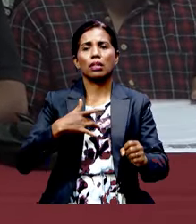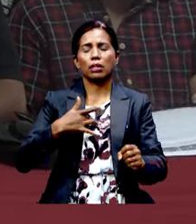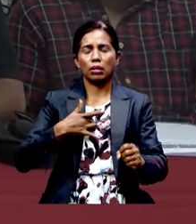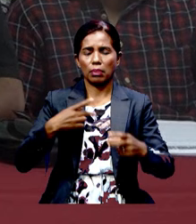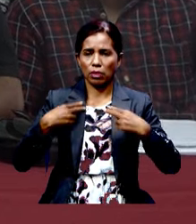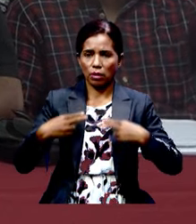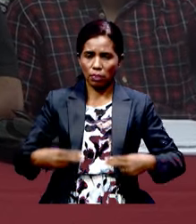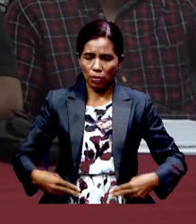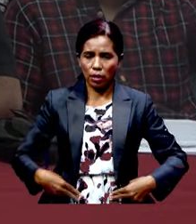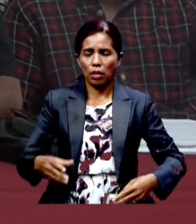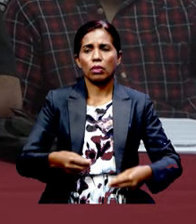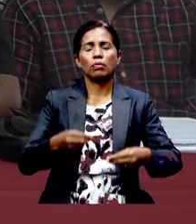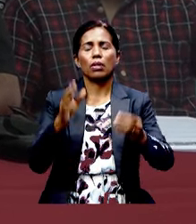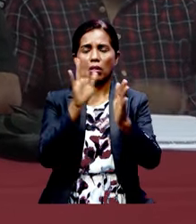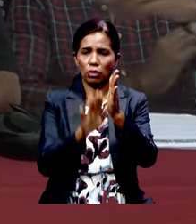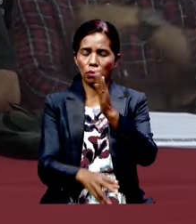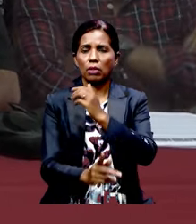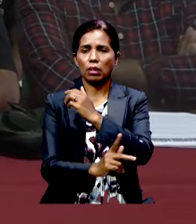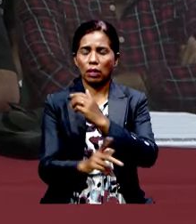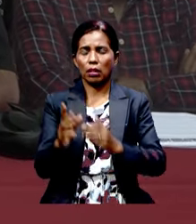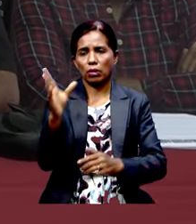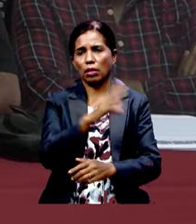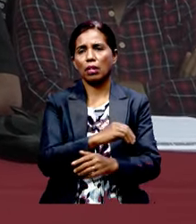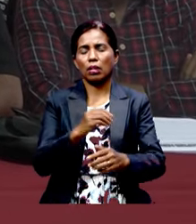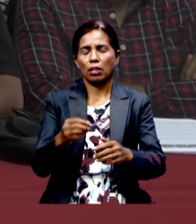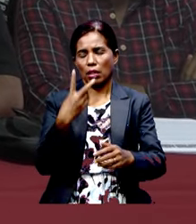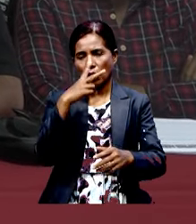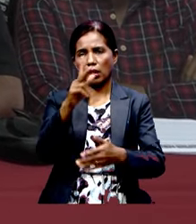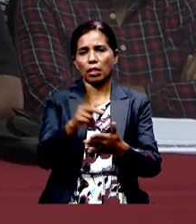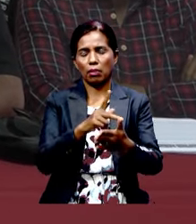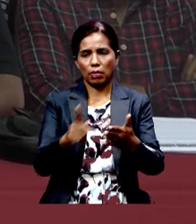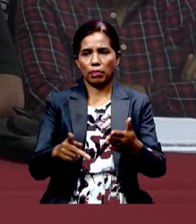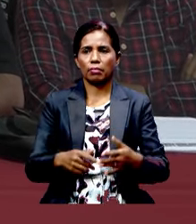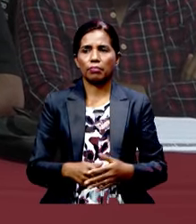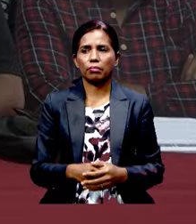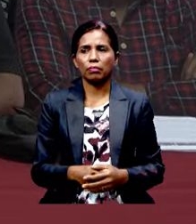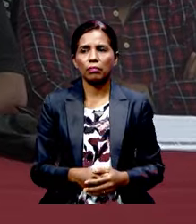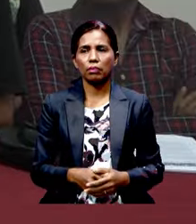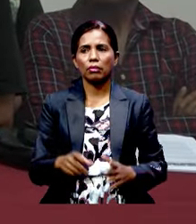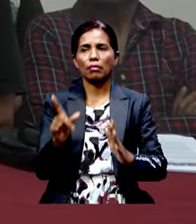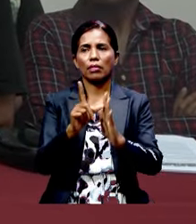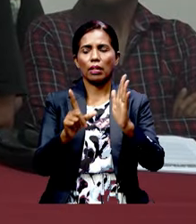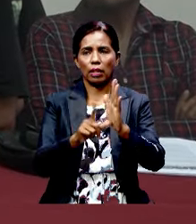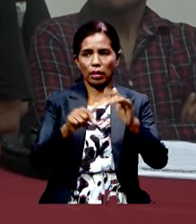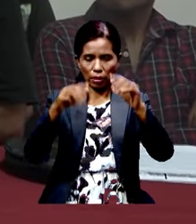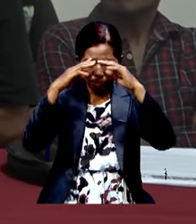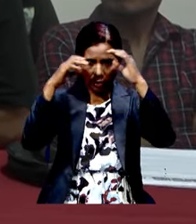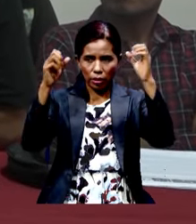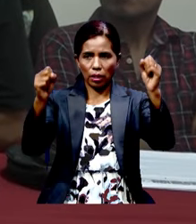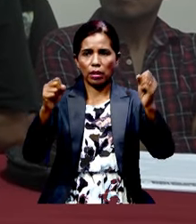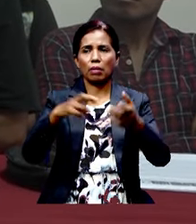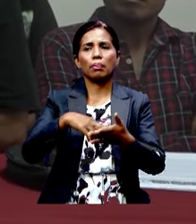humano ato fo indulto, sem haré ba crime nebe suspeito ida comete. Lei da ne presidente